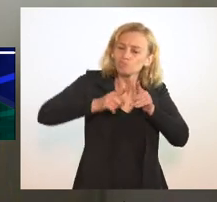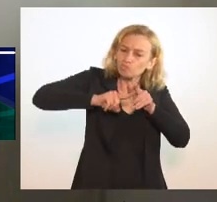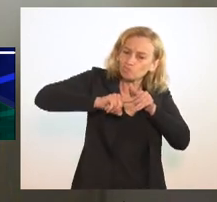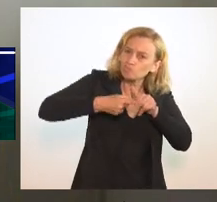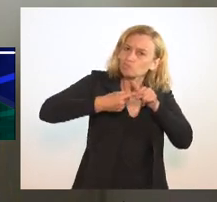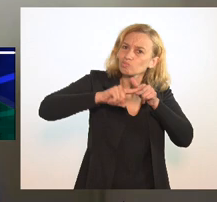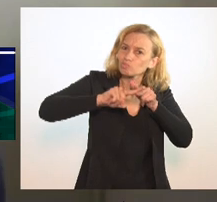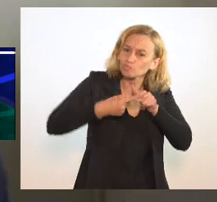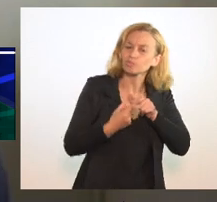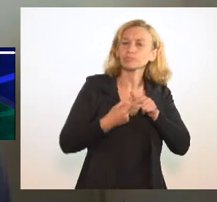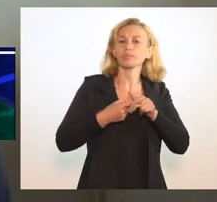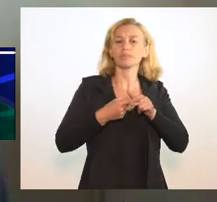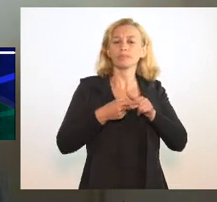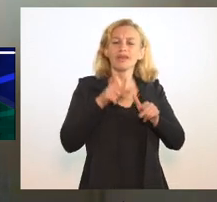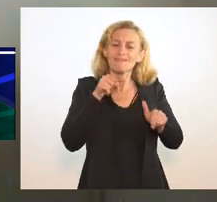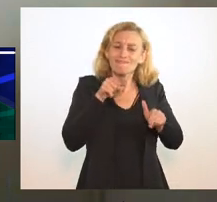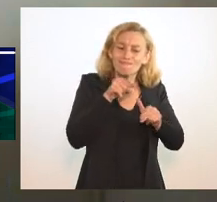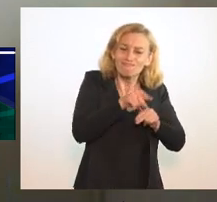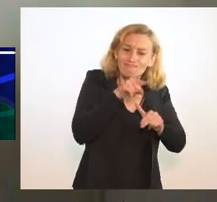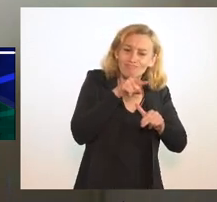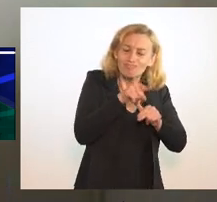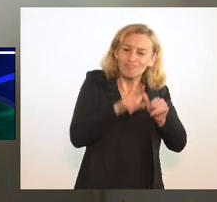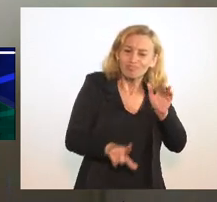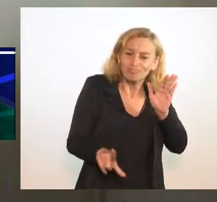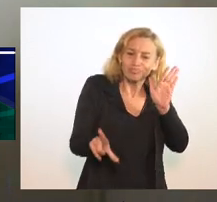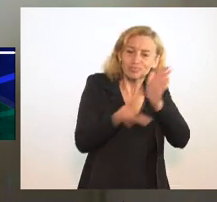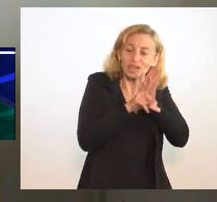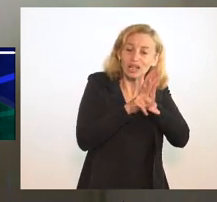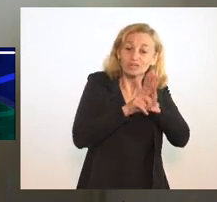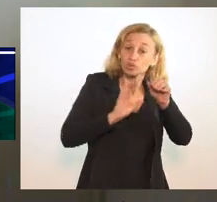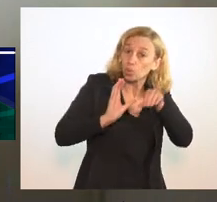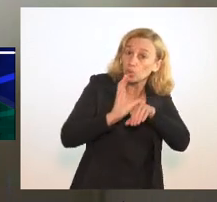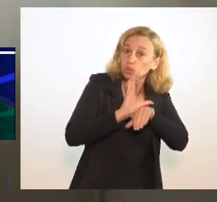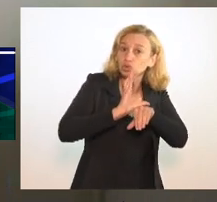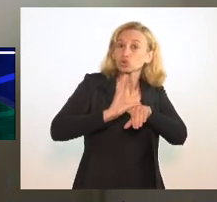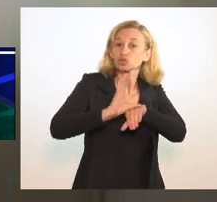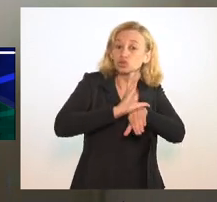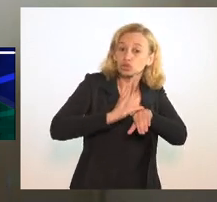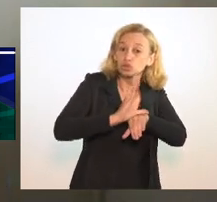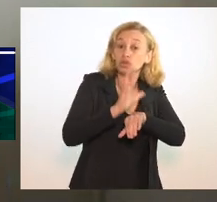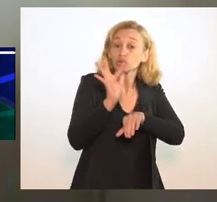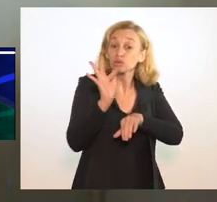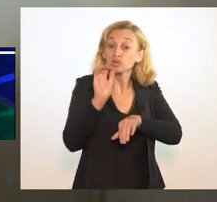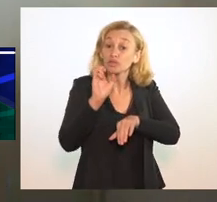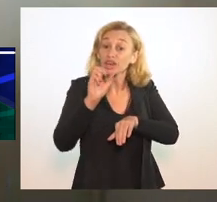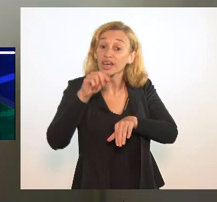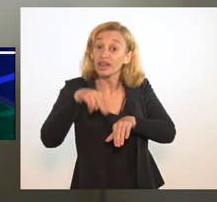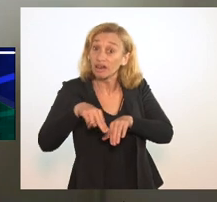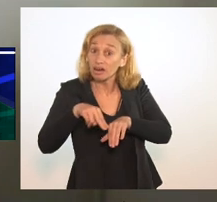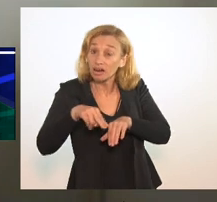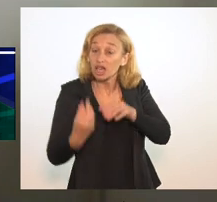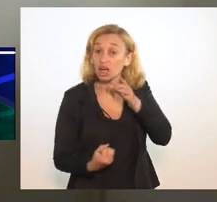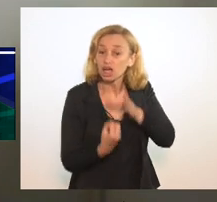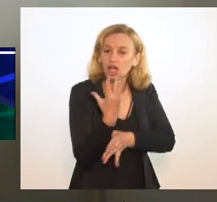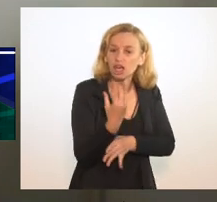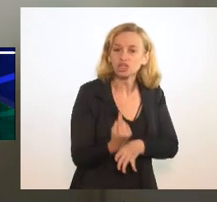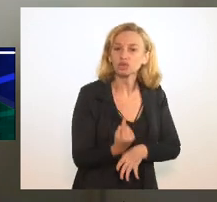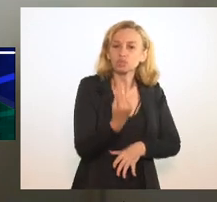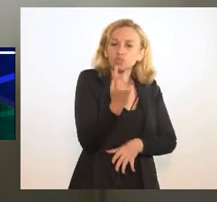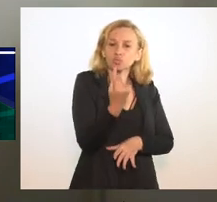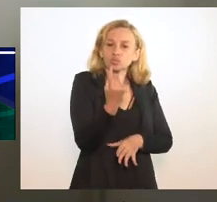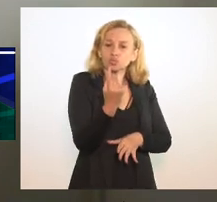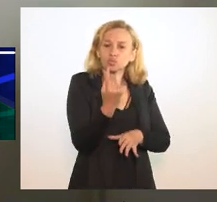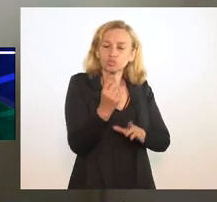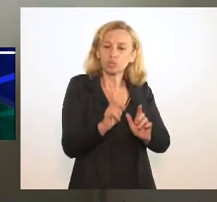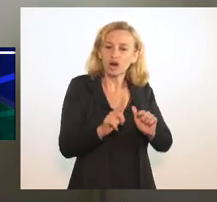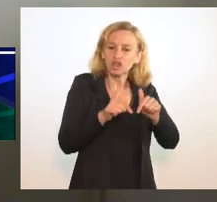alteração lá na legislação constitucional do FECAM, criando um